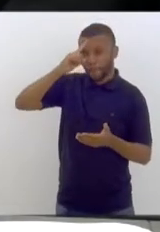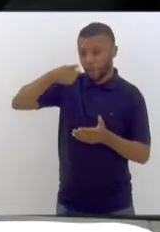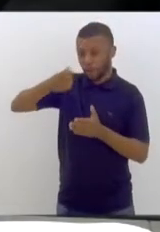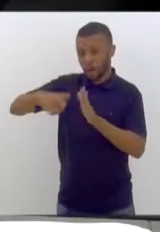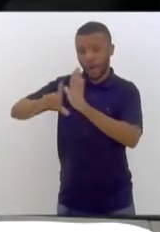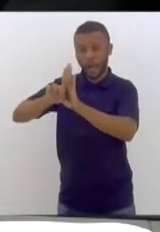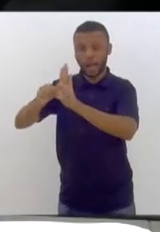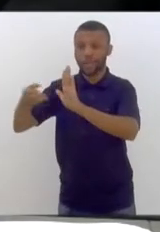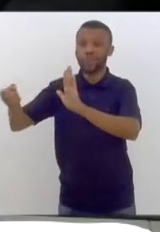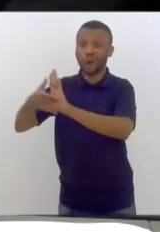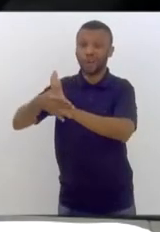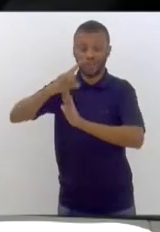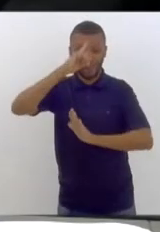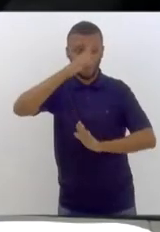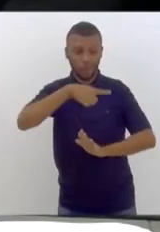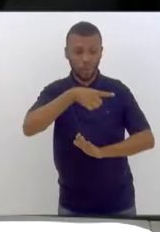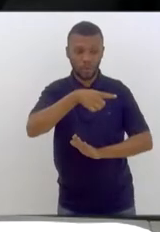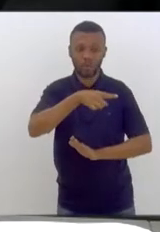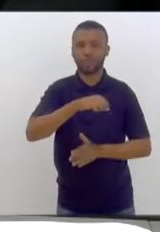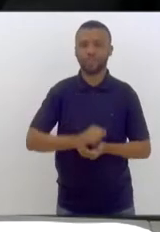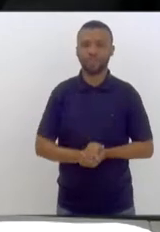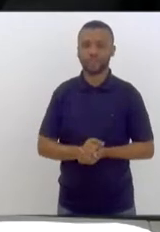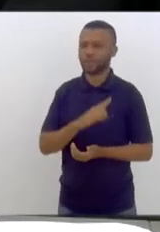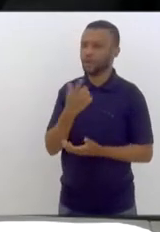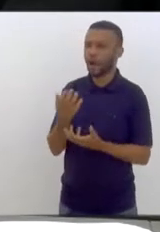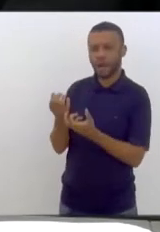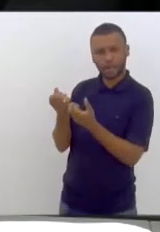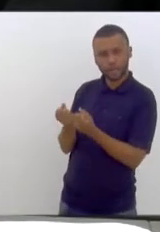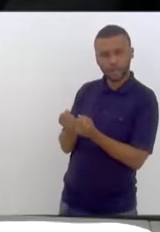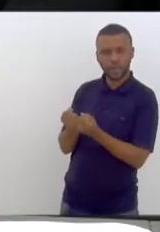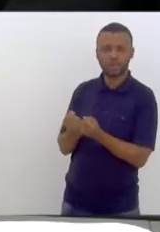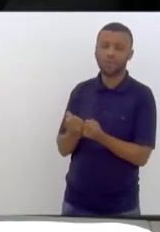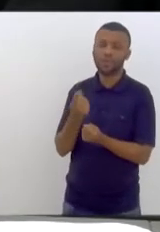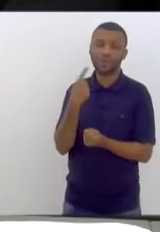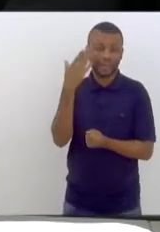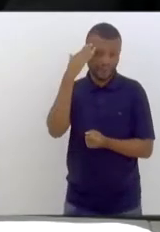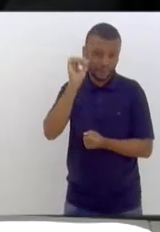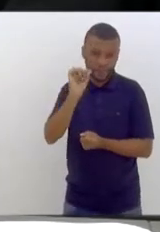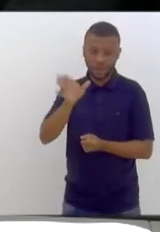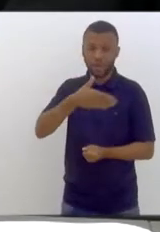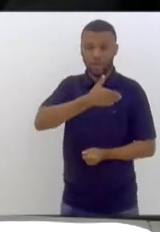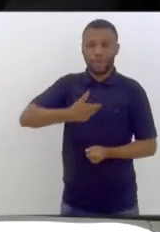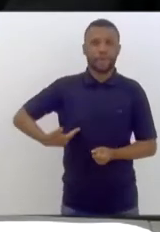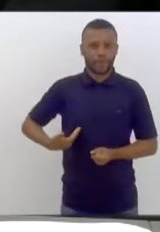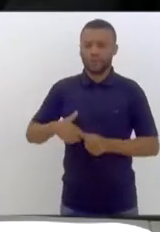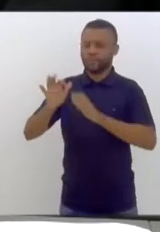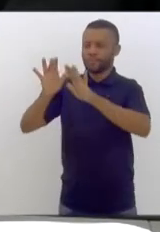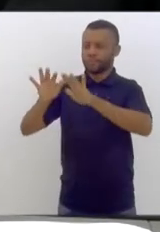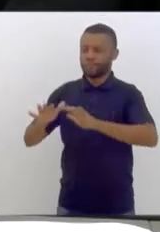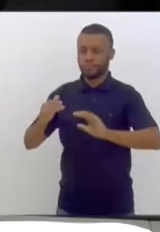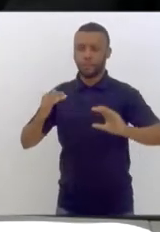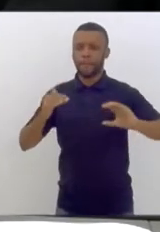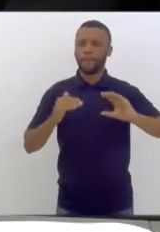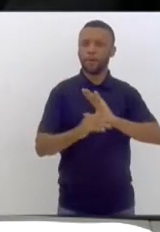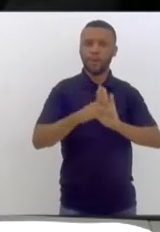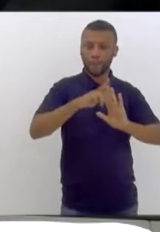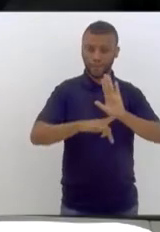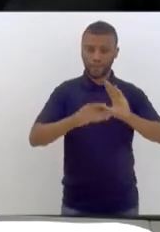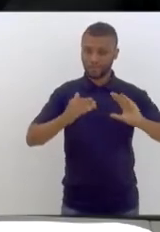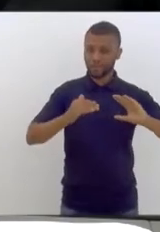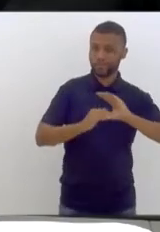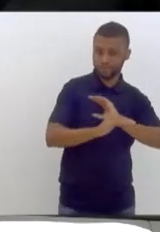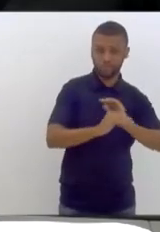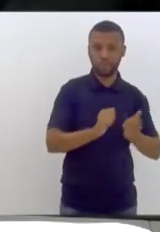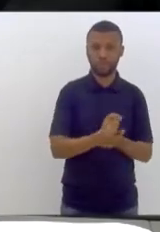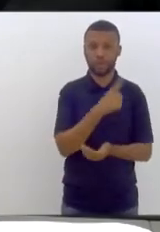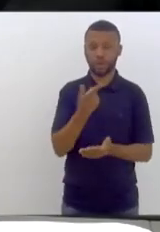legislação. Embora o Estado tenha enviado a mensagem, cumprimos nossa obrigação, a participação